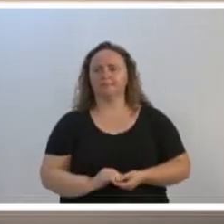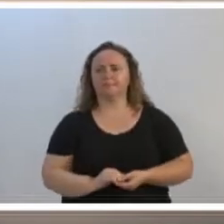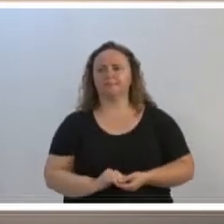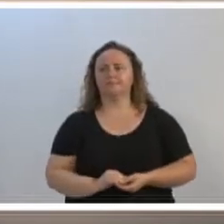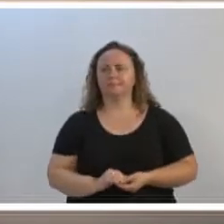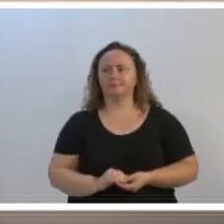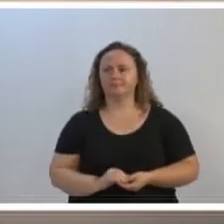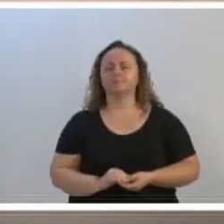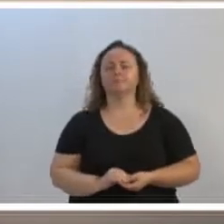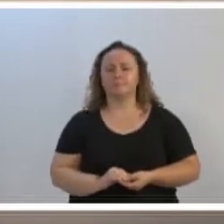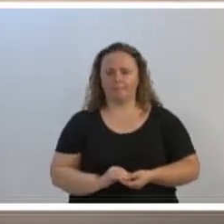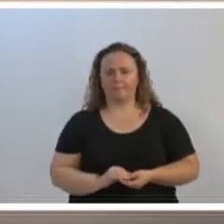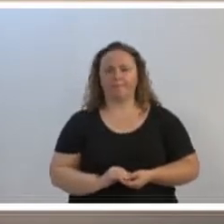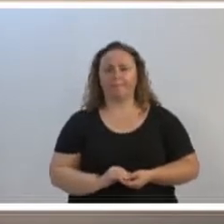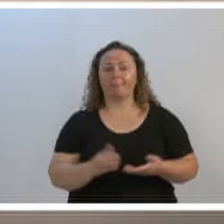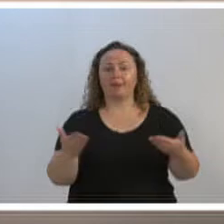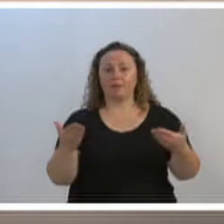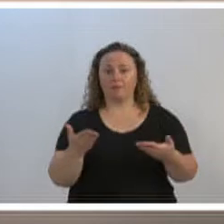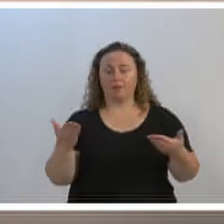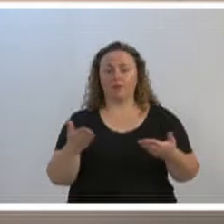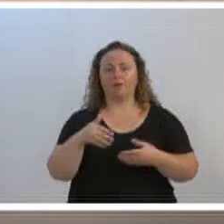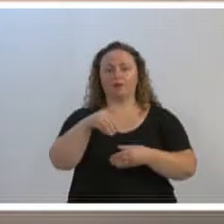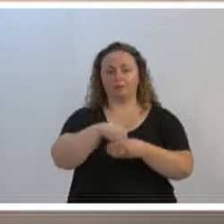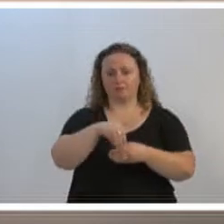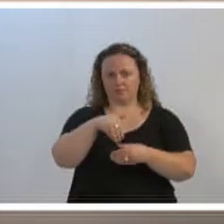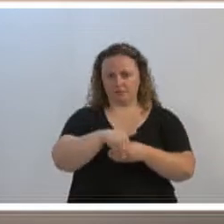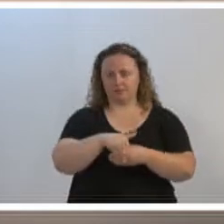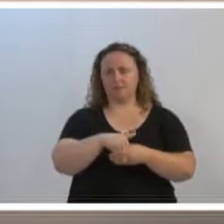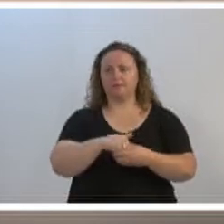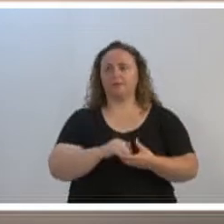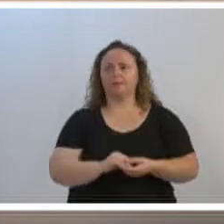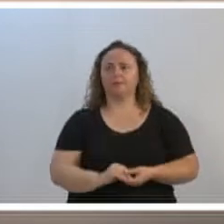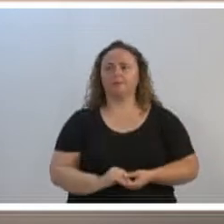Senhores vereadores, então, para nós fazermos a votação, nós precisamos ter